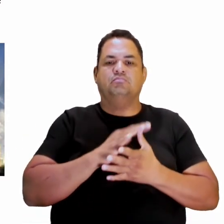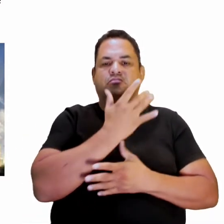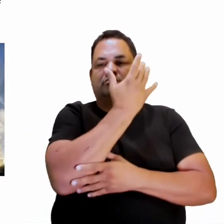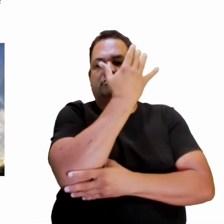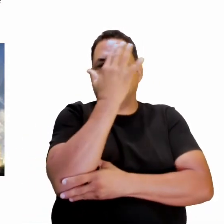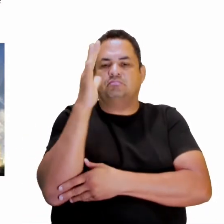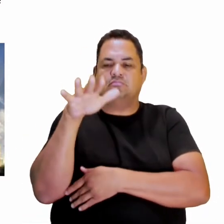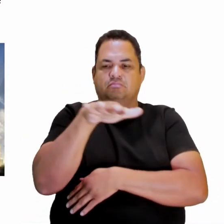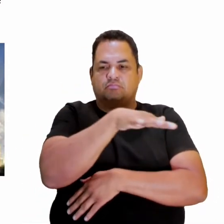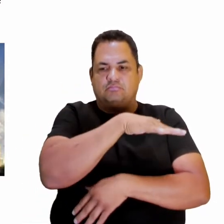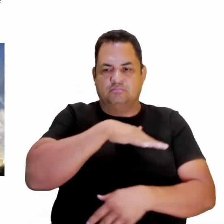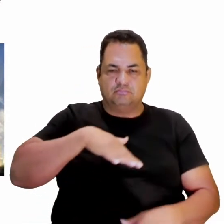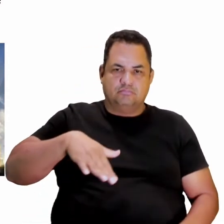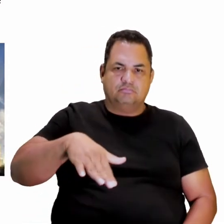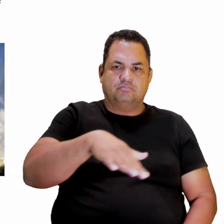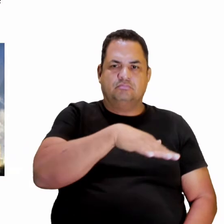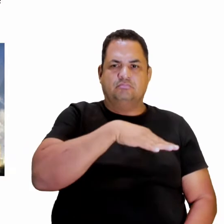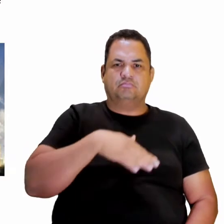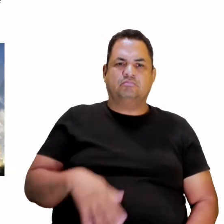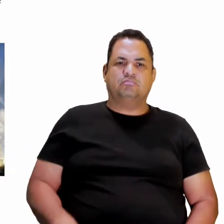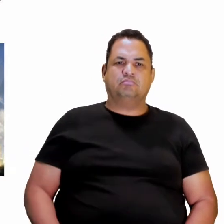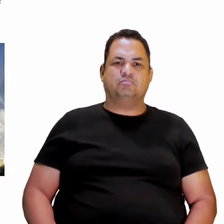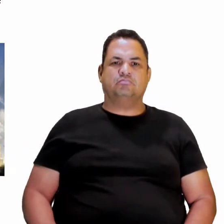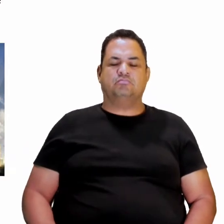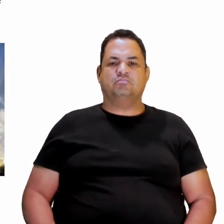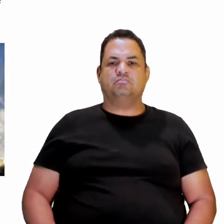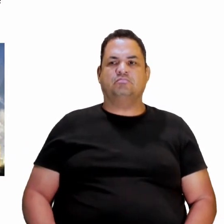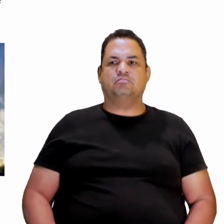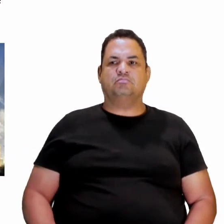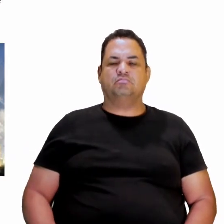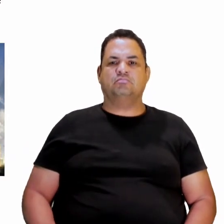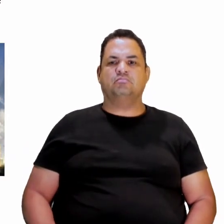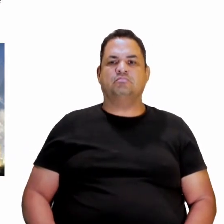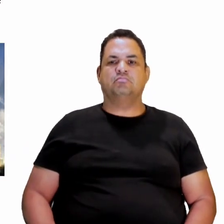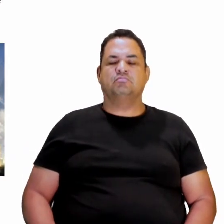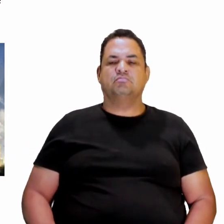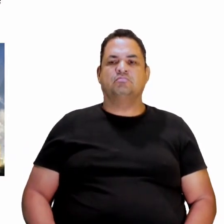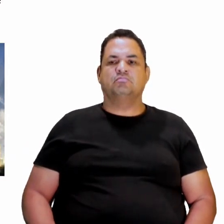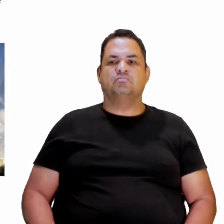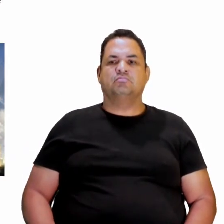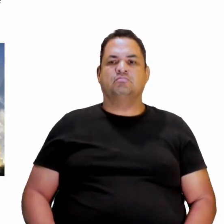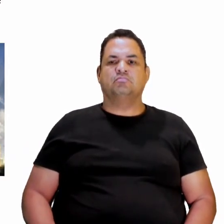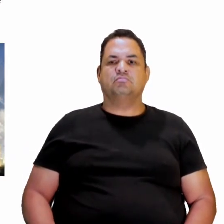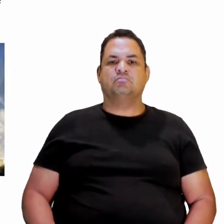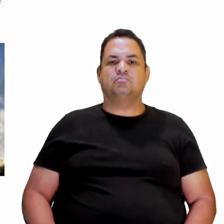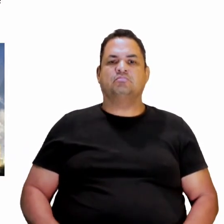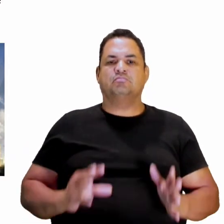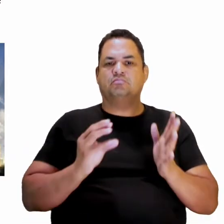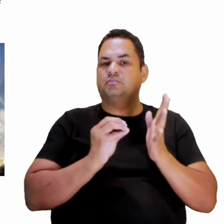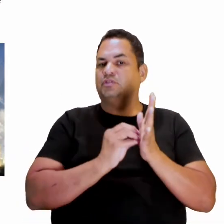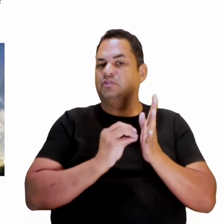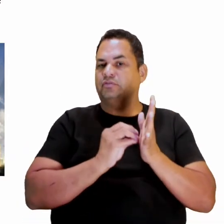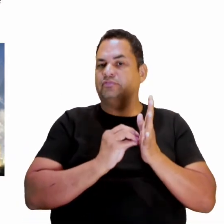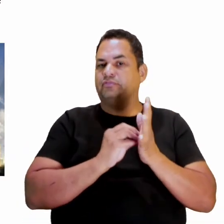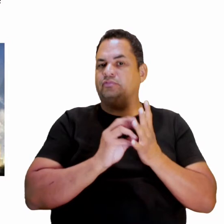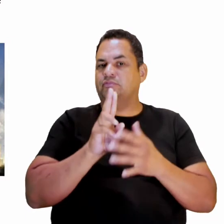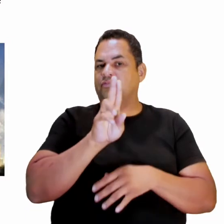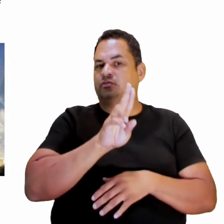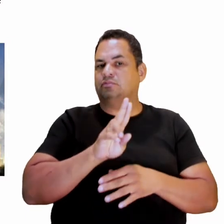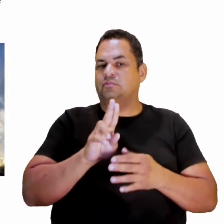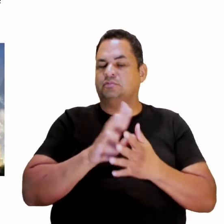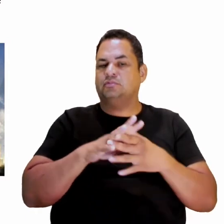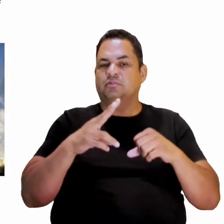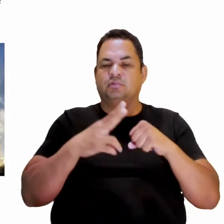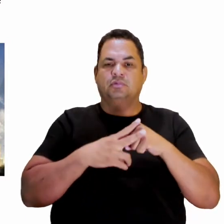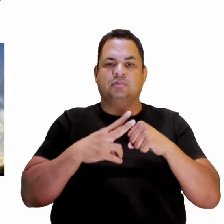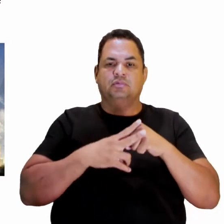ambiente. Complete the sentences using the verbs from the box in the present continuous. Complete as sentenças usando os